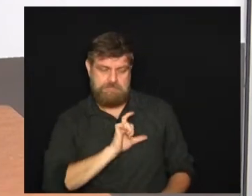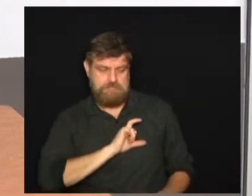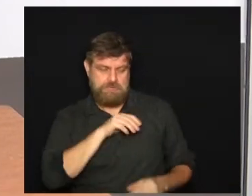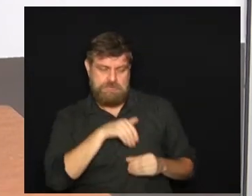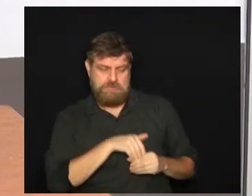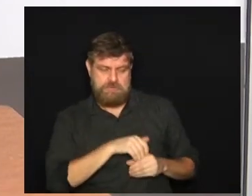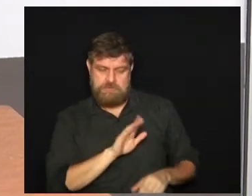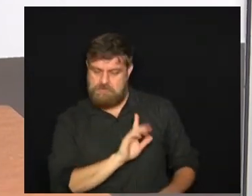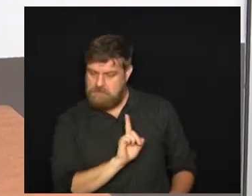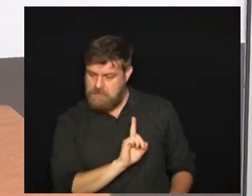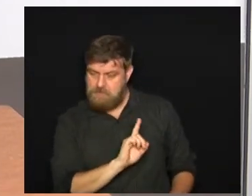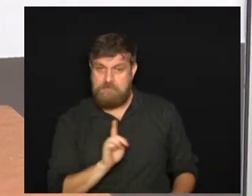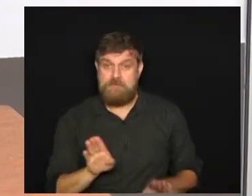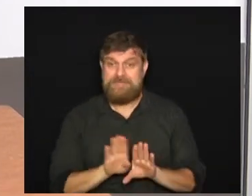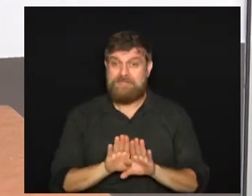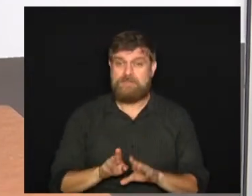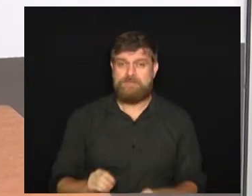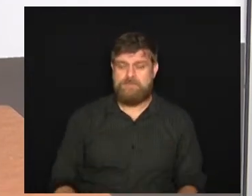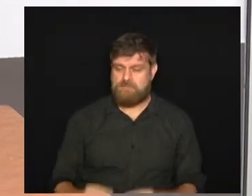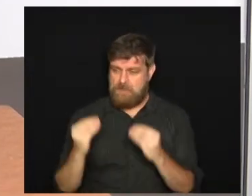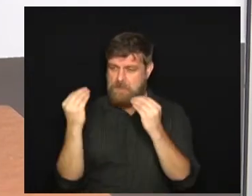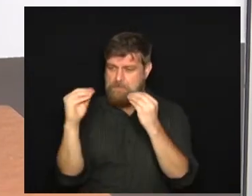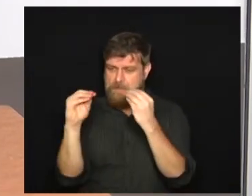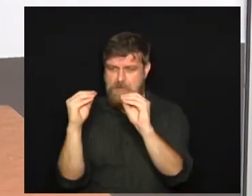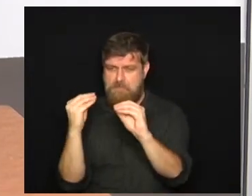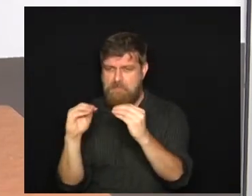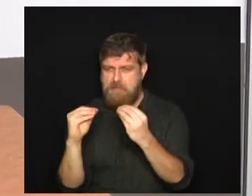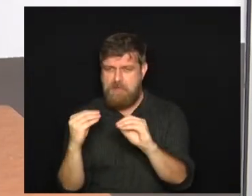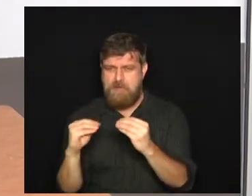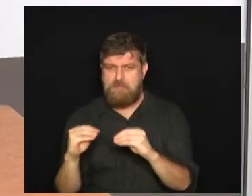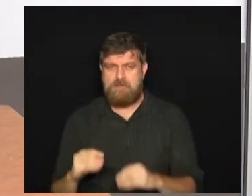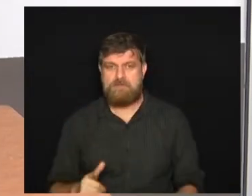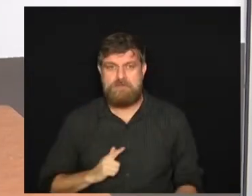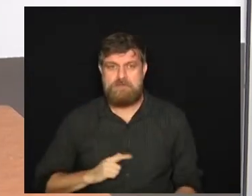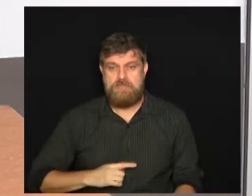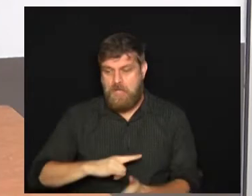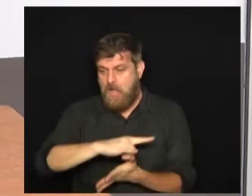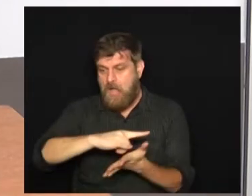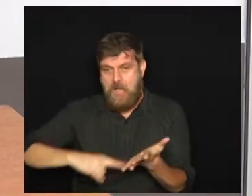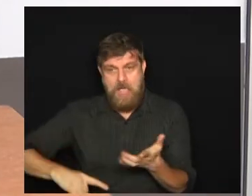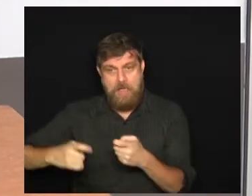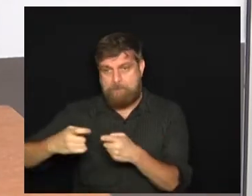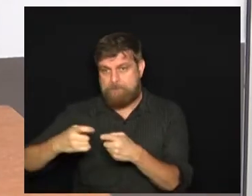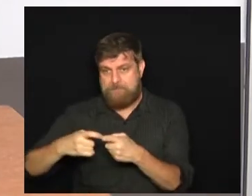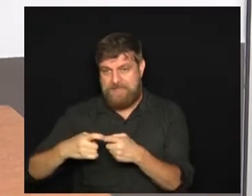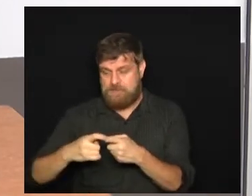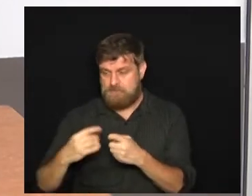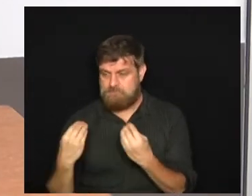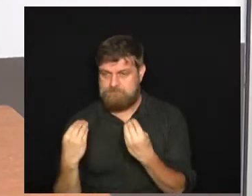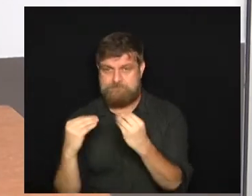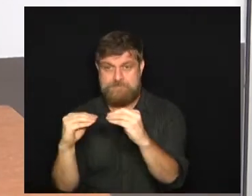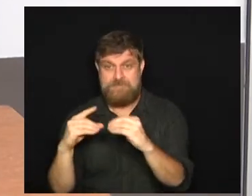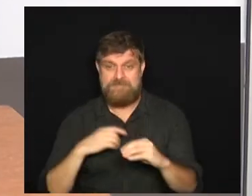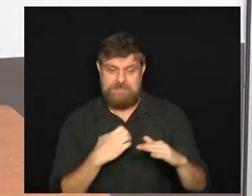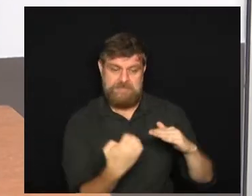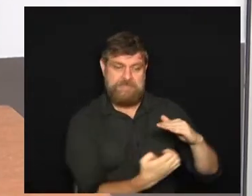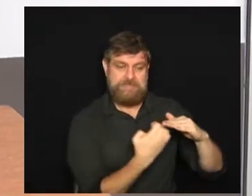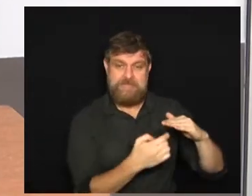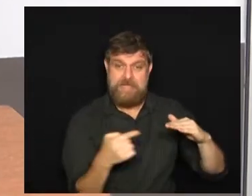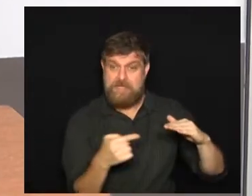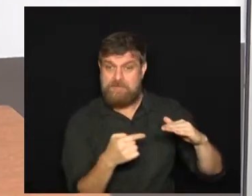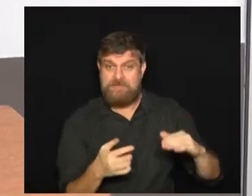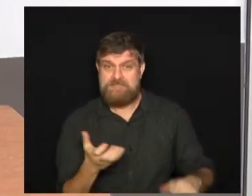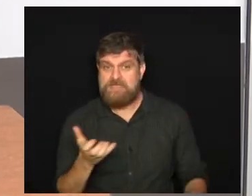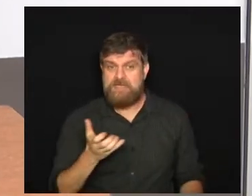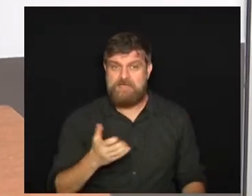A gente coloca as questões, nós não carregamos o laudo também lá, porque tem muitas empresas que de repente